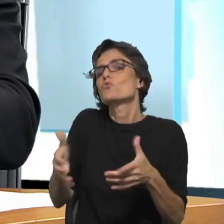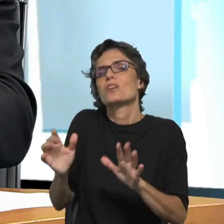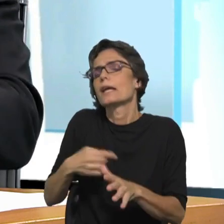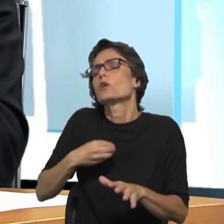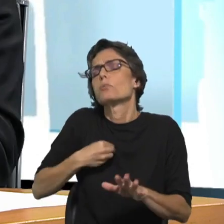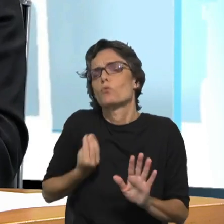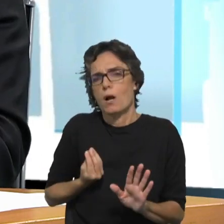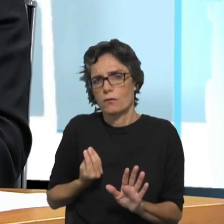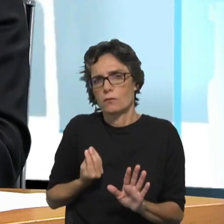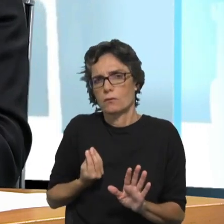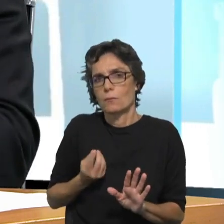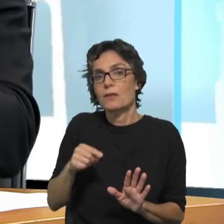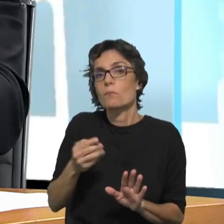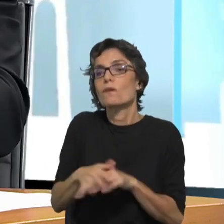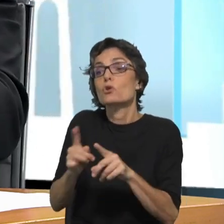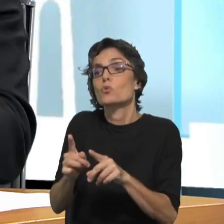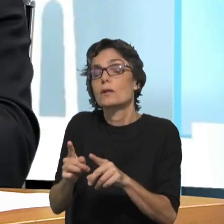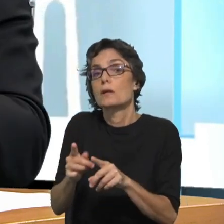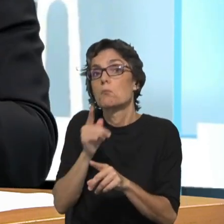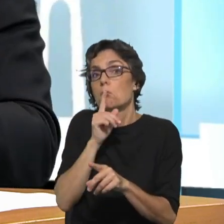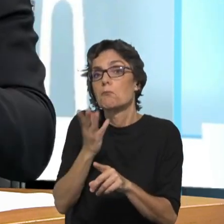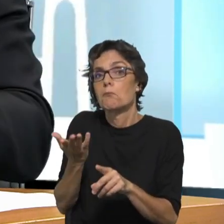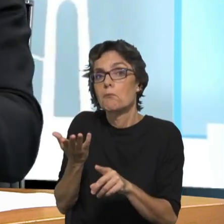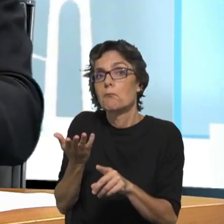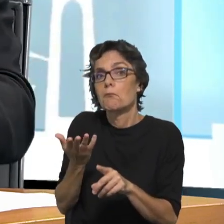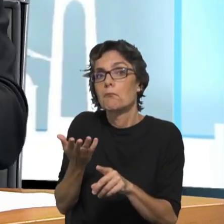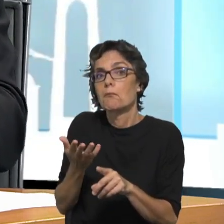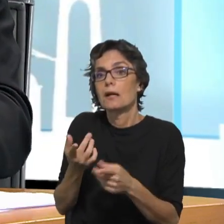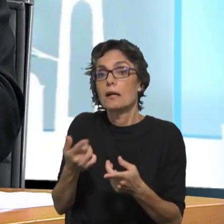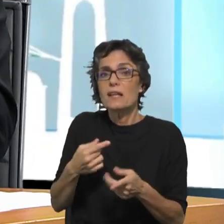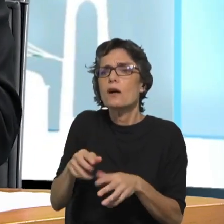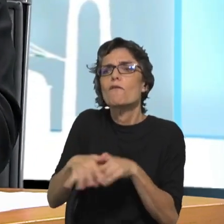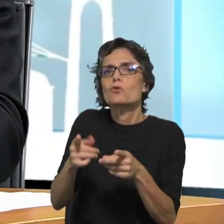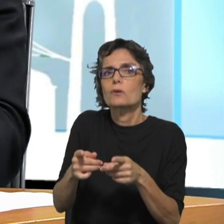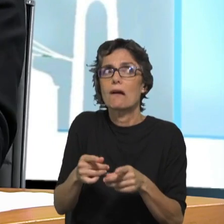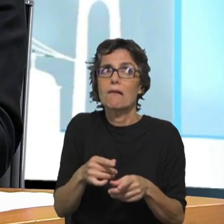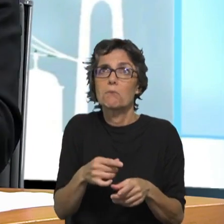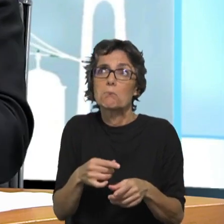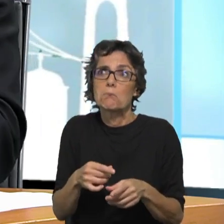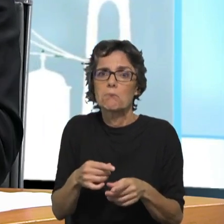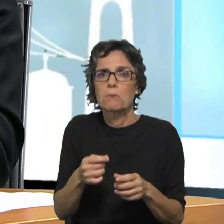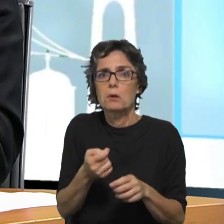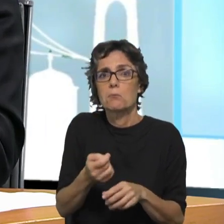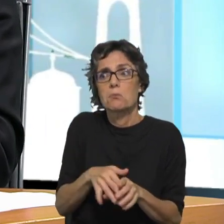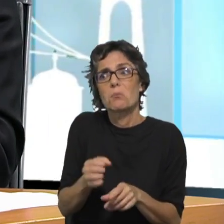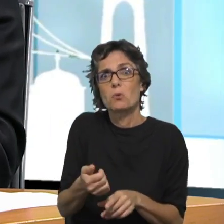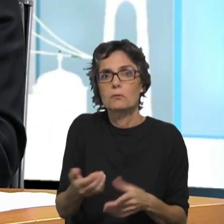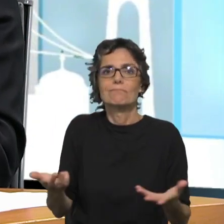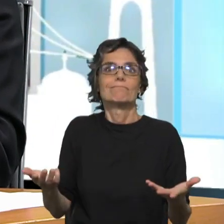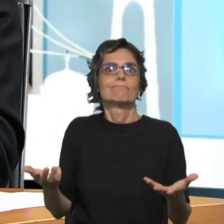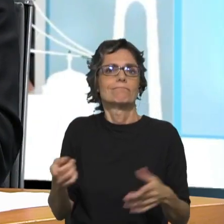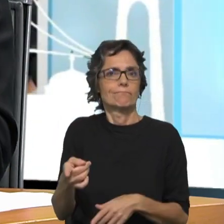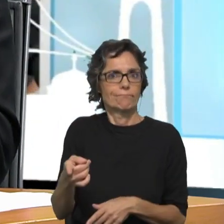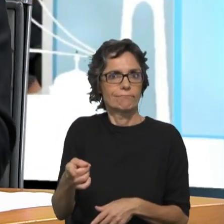humanos e em respeitar os direitos humanos. És ativista? Em que área? Não, isso eu não sou ativista. E, portanto, não deixa, enfim, de ser nesse